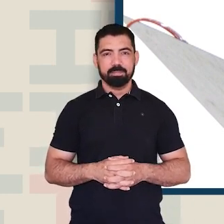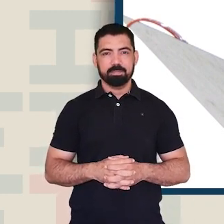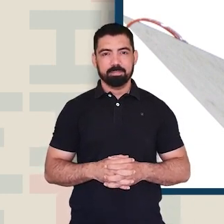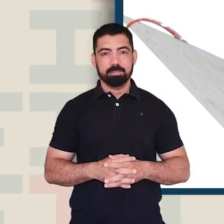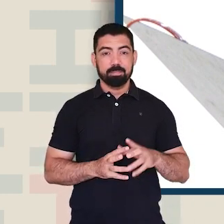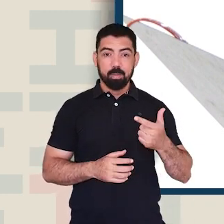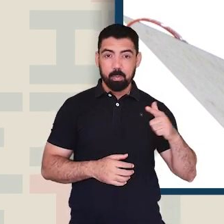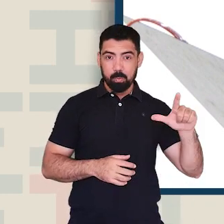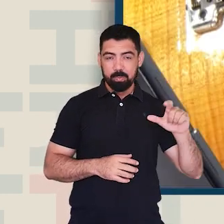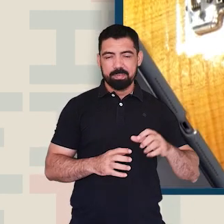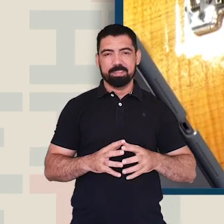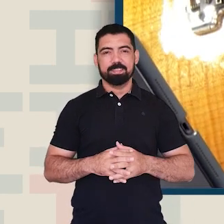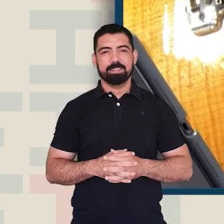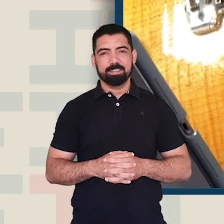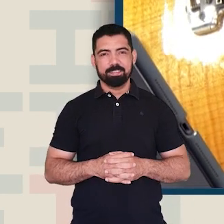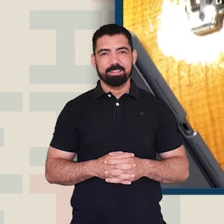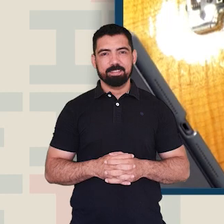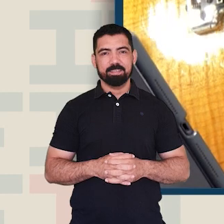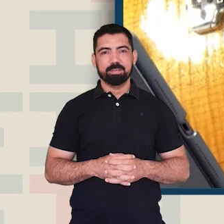Agora a outra.